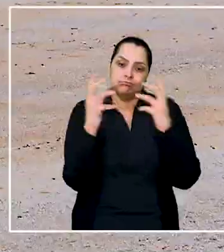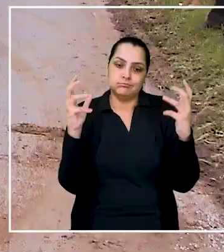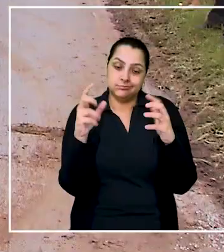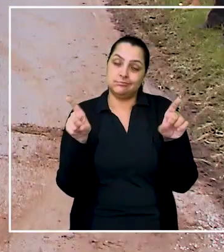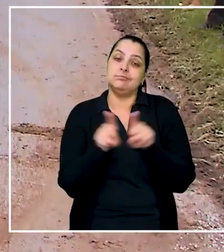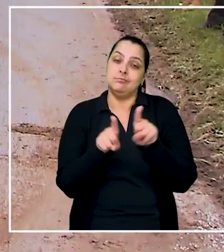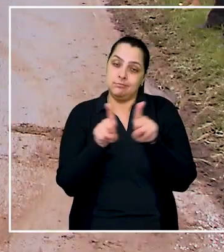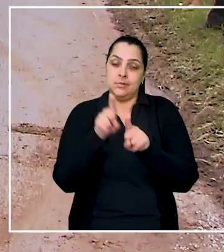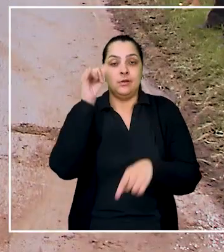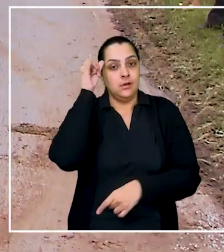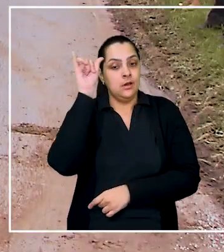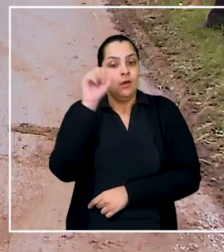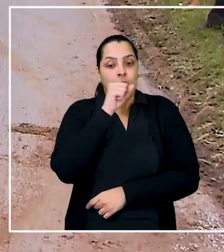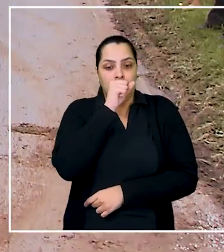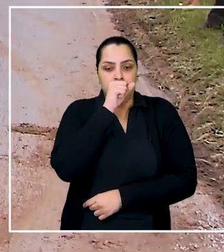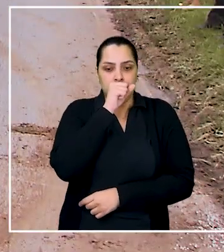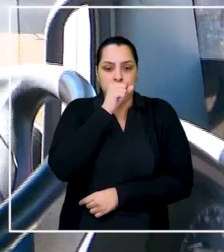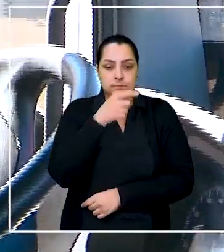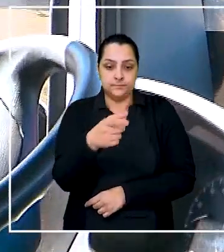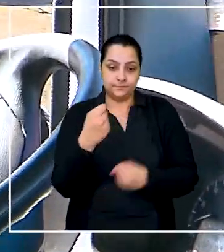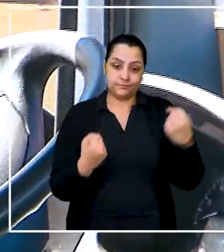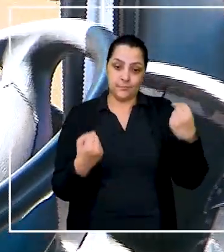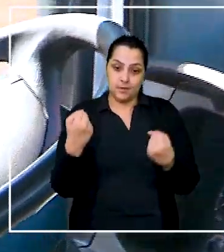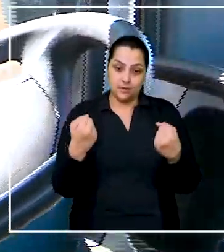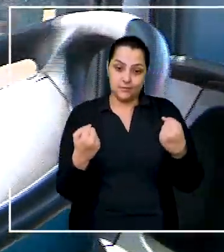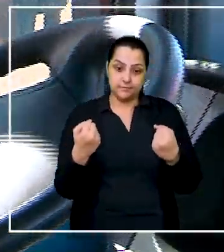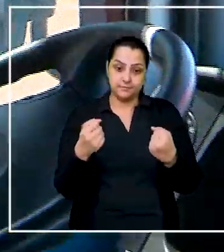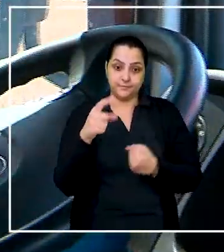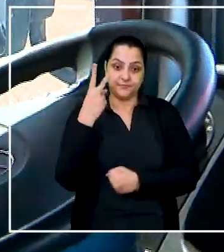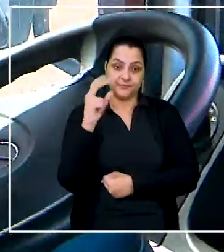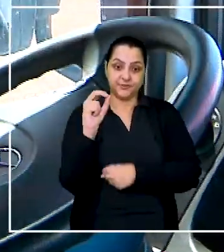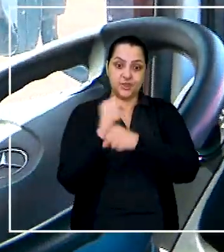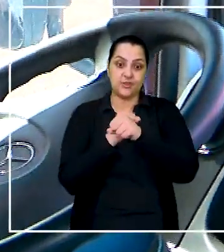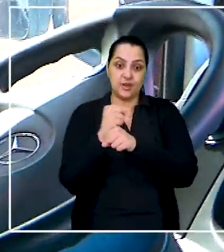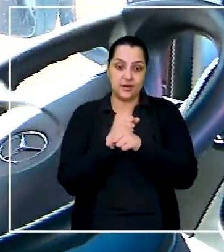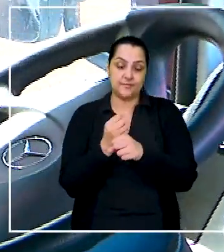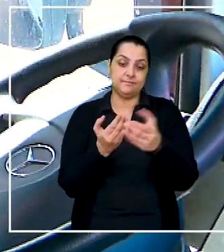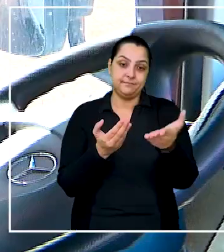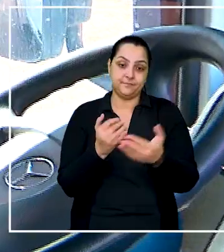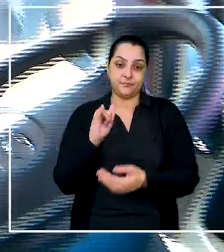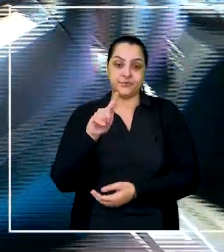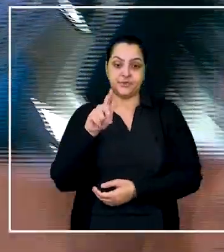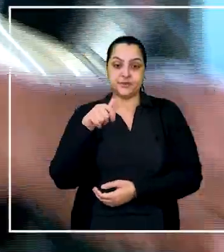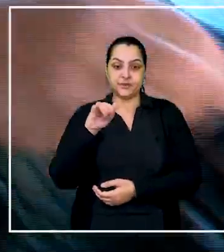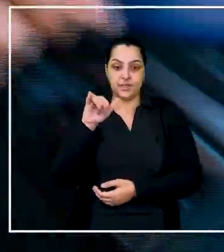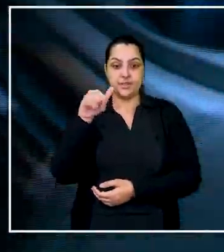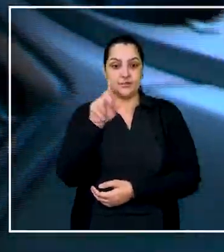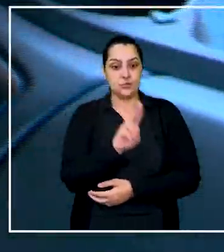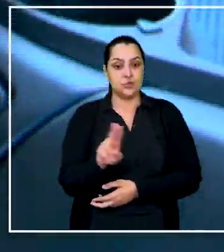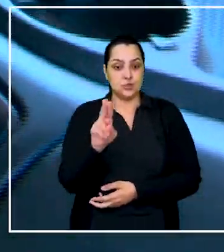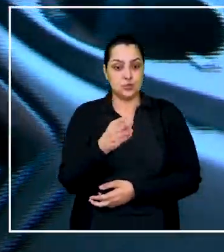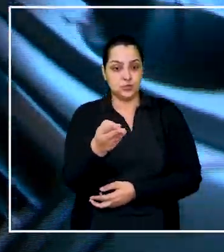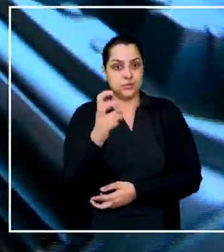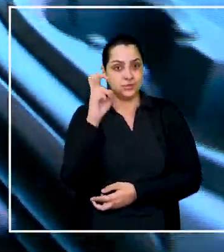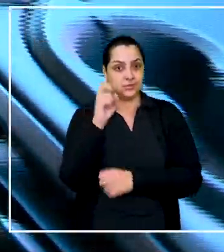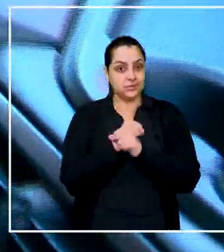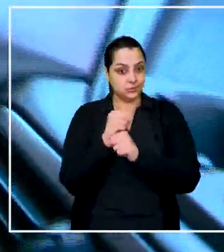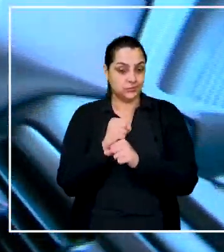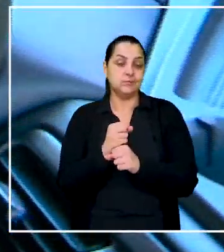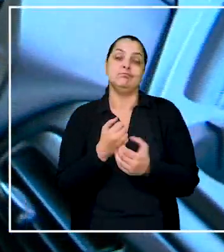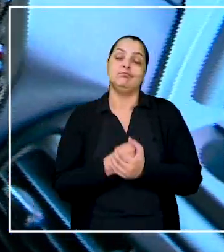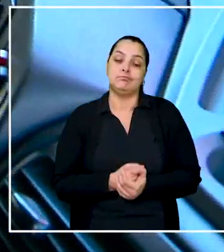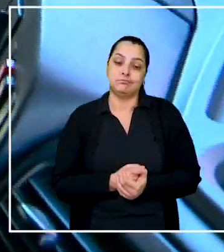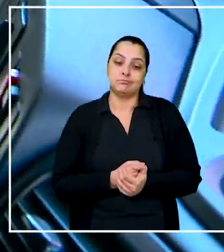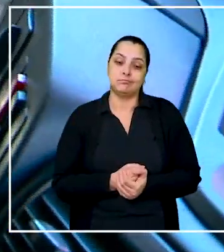dano ambiental também são evitados. Motorista há 2 décadas, Wigni Ferreira utiliza a ferramenta há